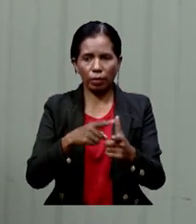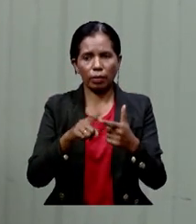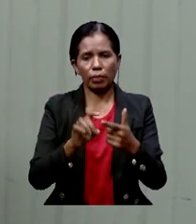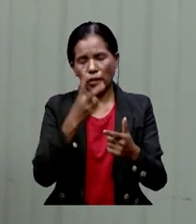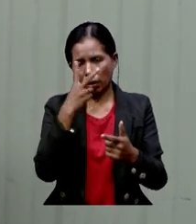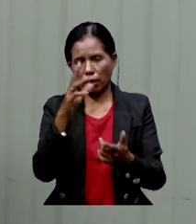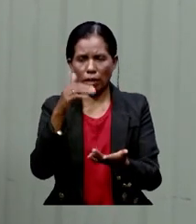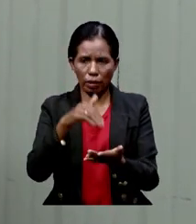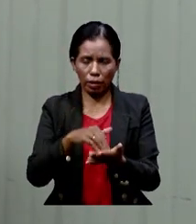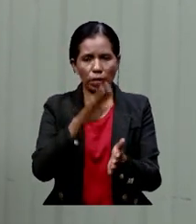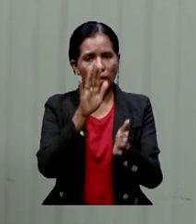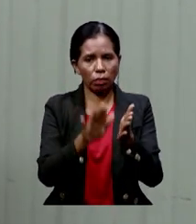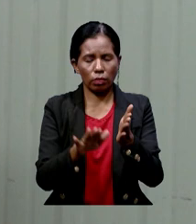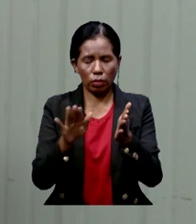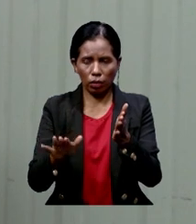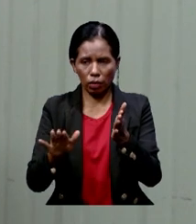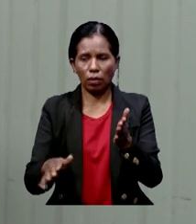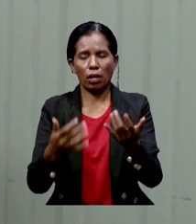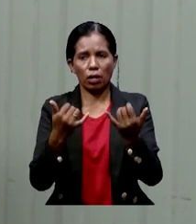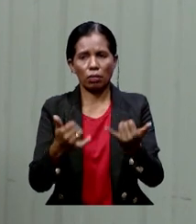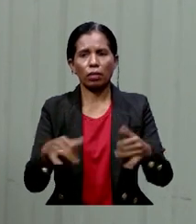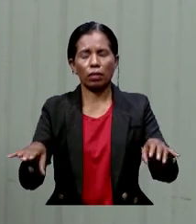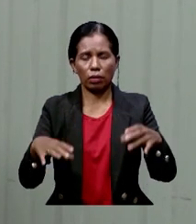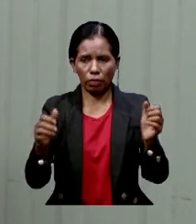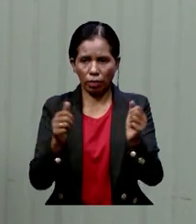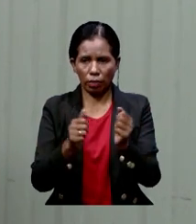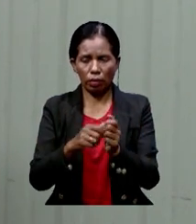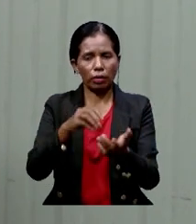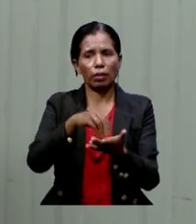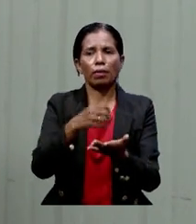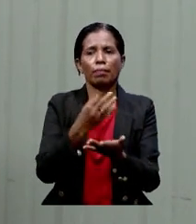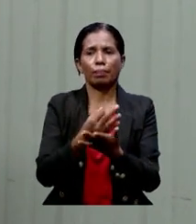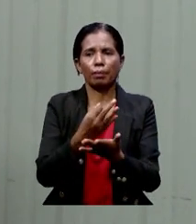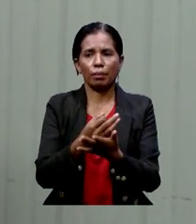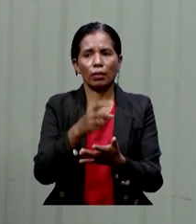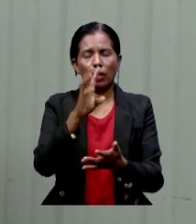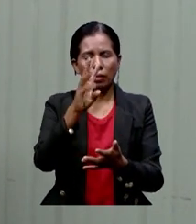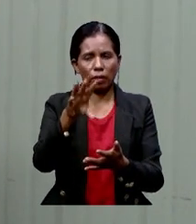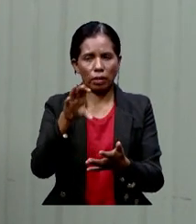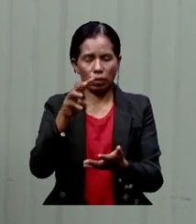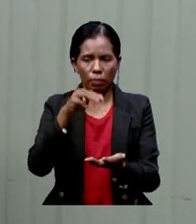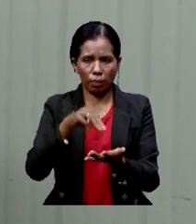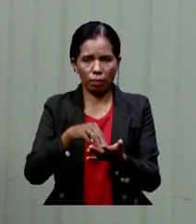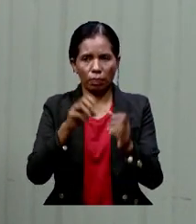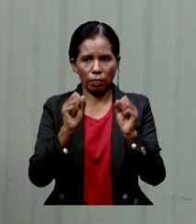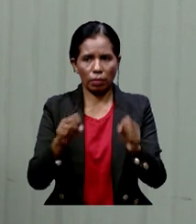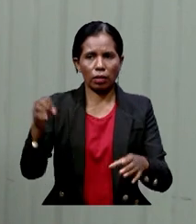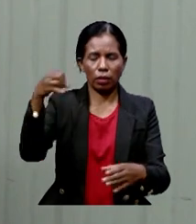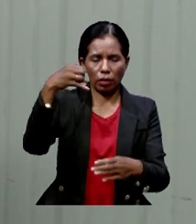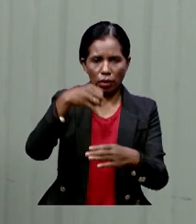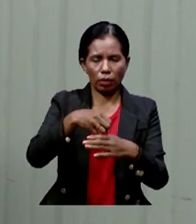fila fali hatun to agora no sistema se ta osa 600 mil bele 600 mil incluyo